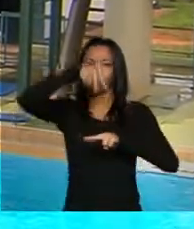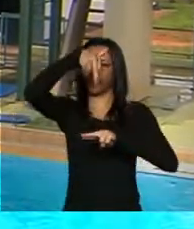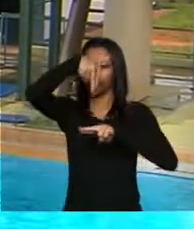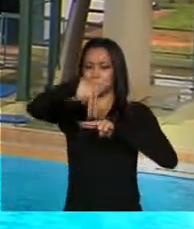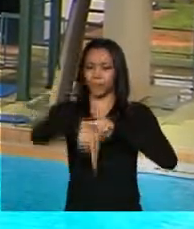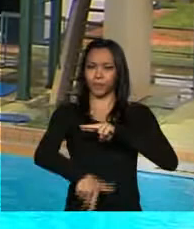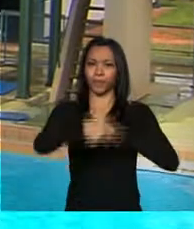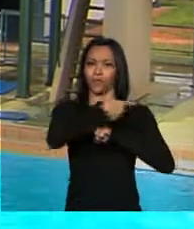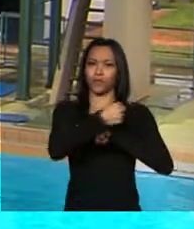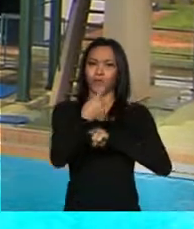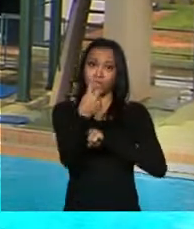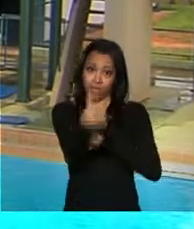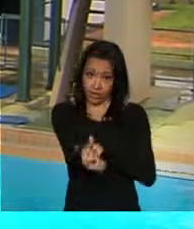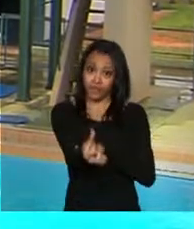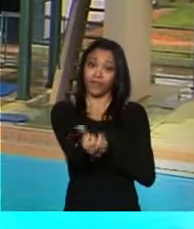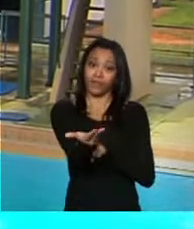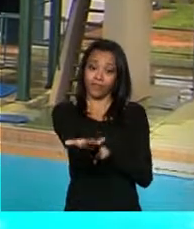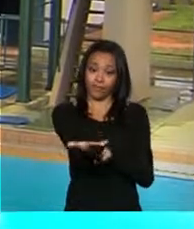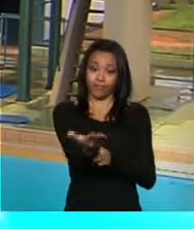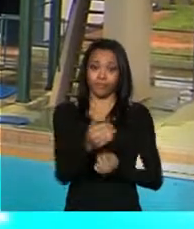de 2016.